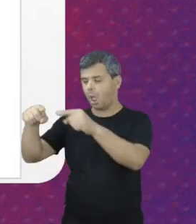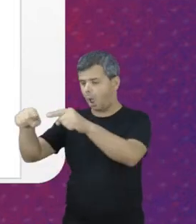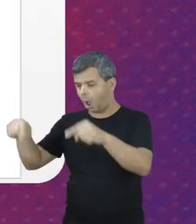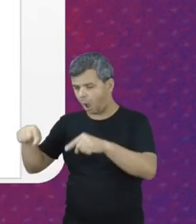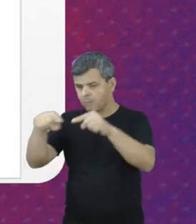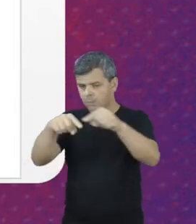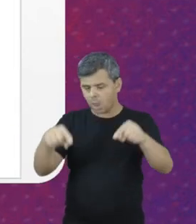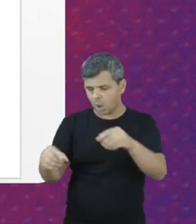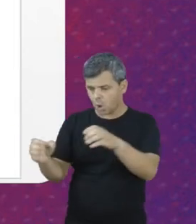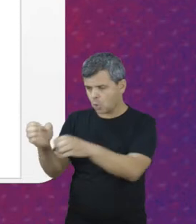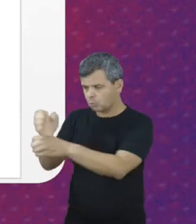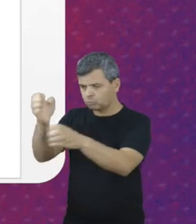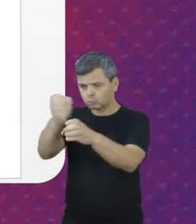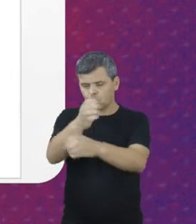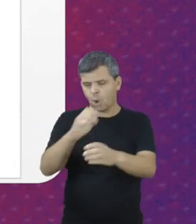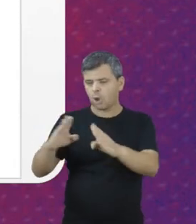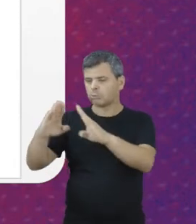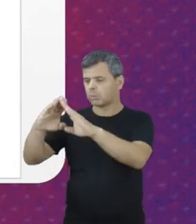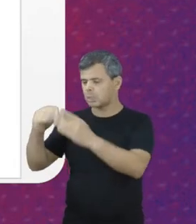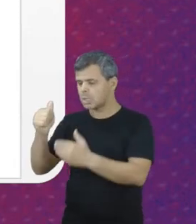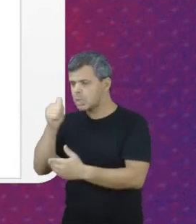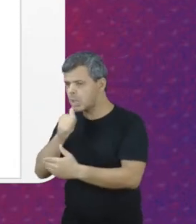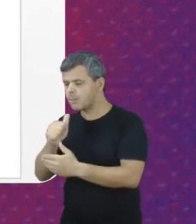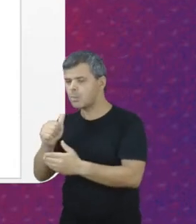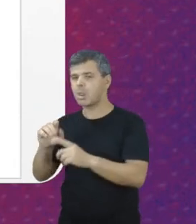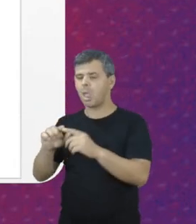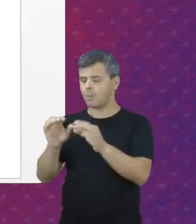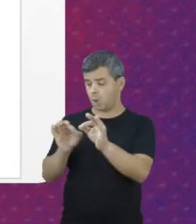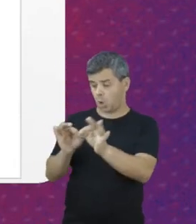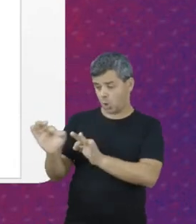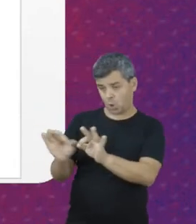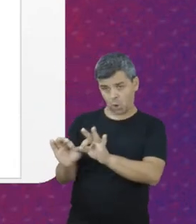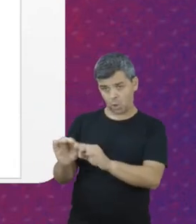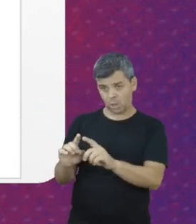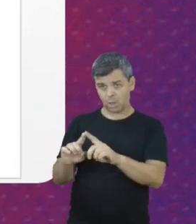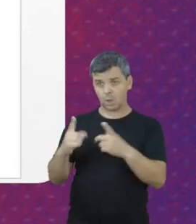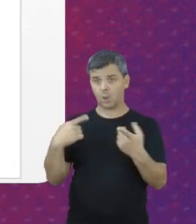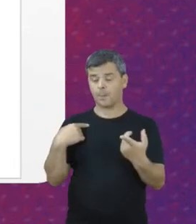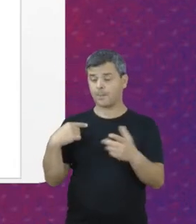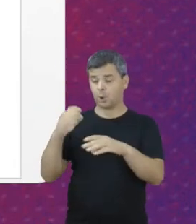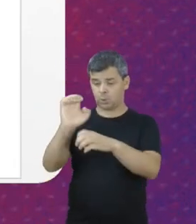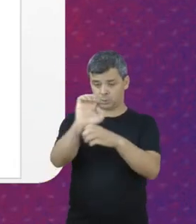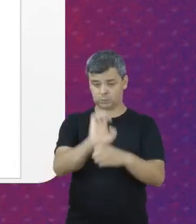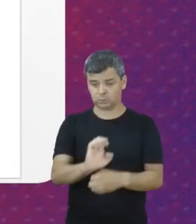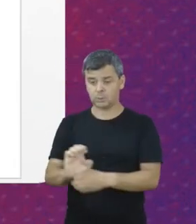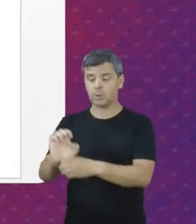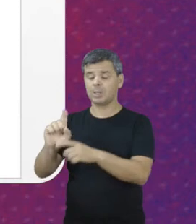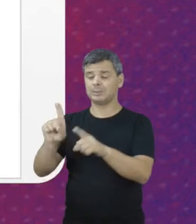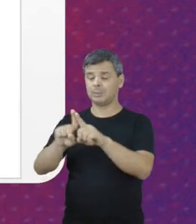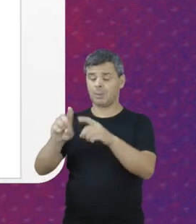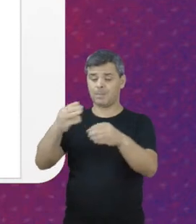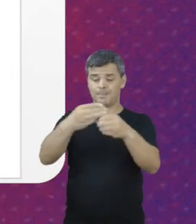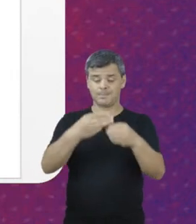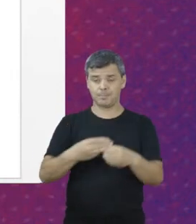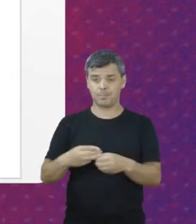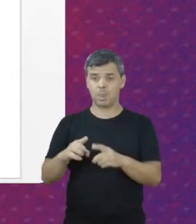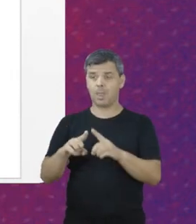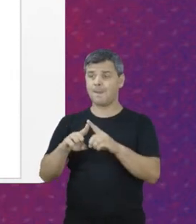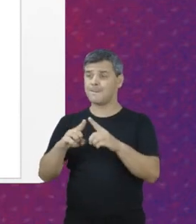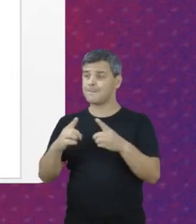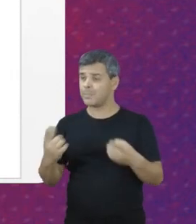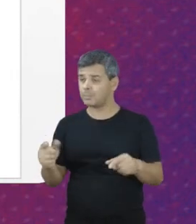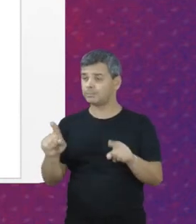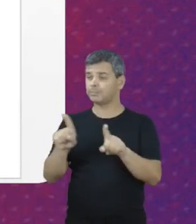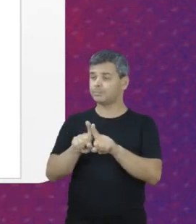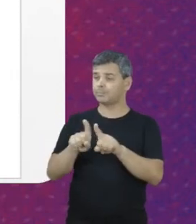esses espaços. É um instrumento que ele é organizado pelo Estado e município, mas que ele